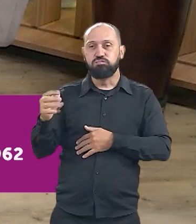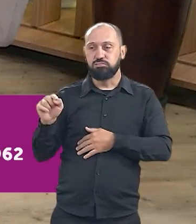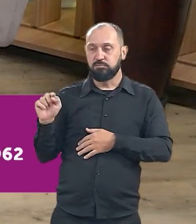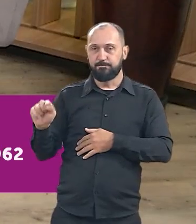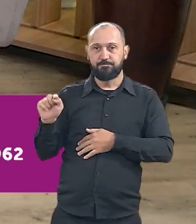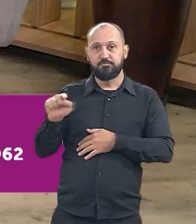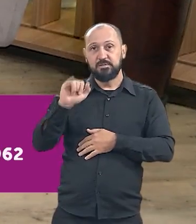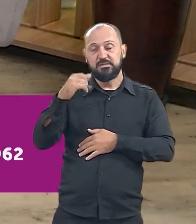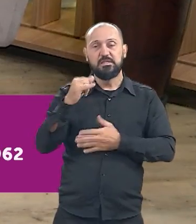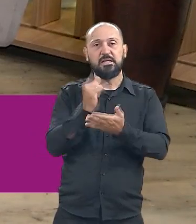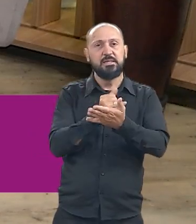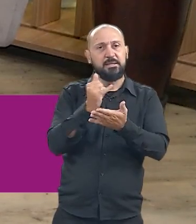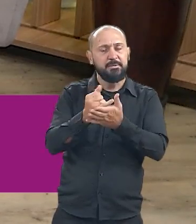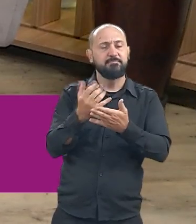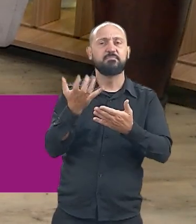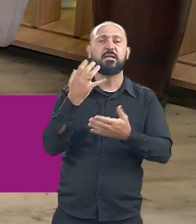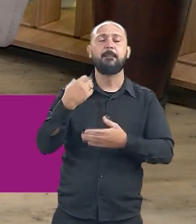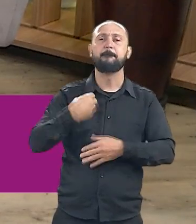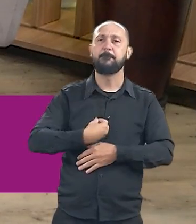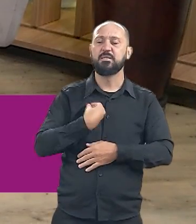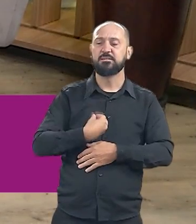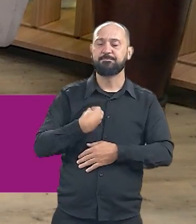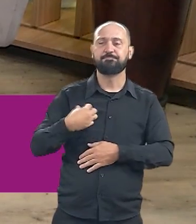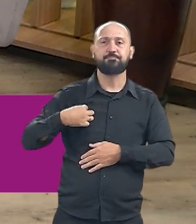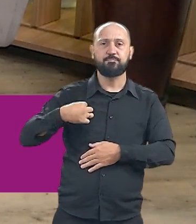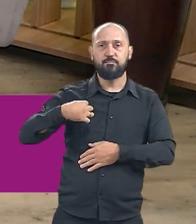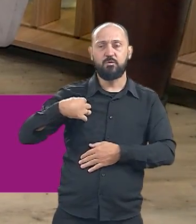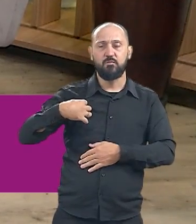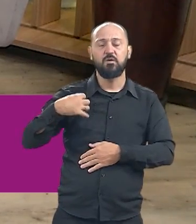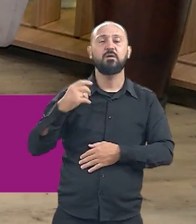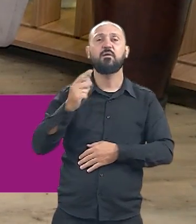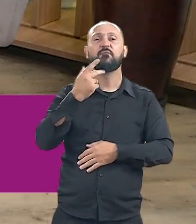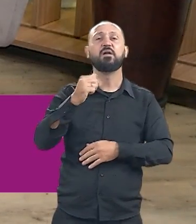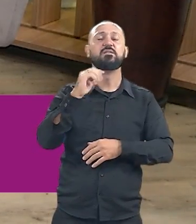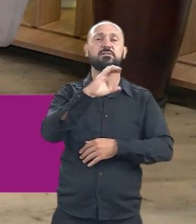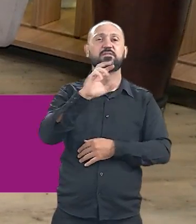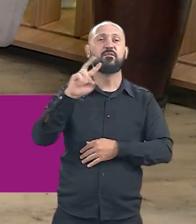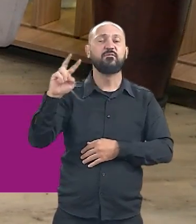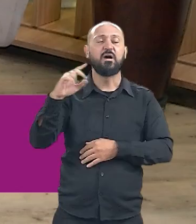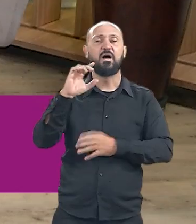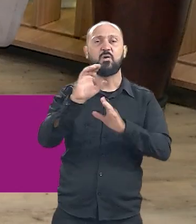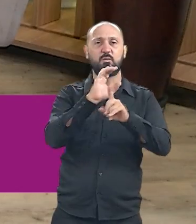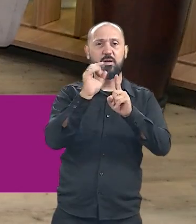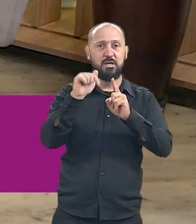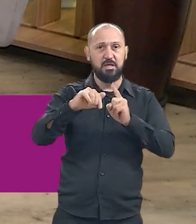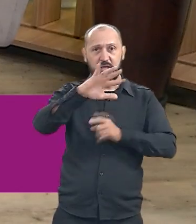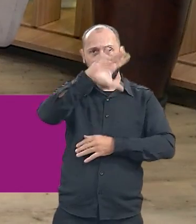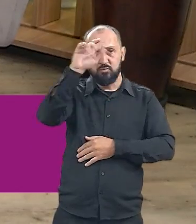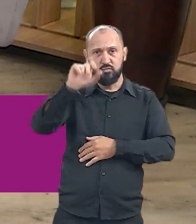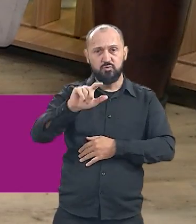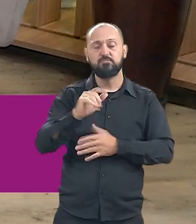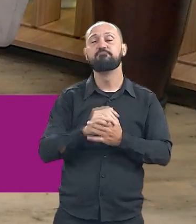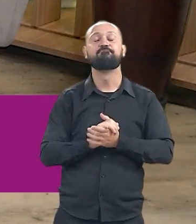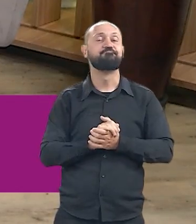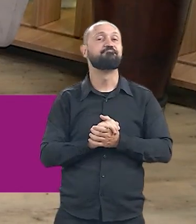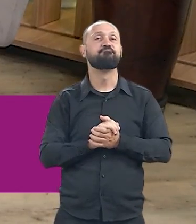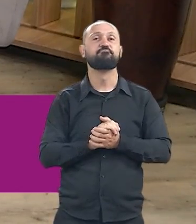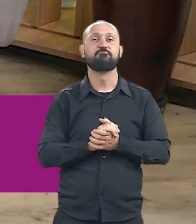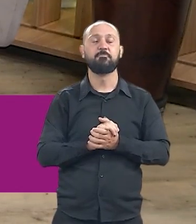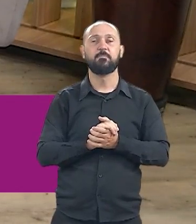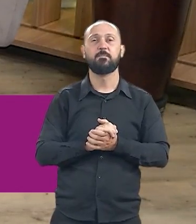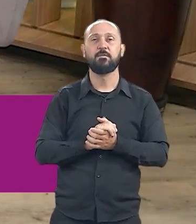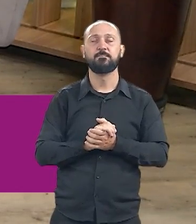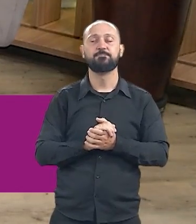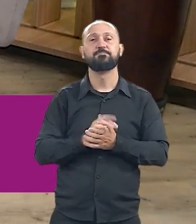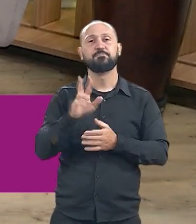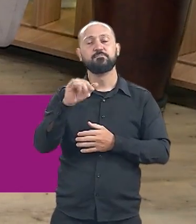se inscrever para ser voluntário nesse trabalho, que a gente chama de CVV Comunidade aqui no Mato Grosso do Sul, né? Ele